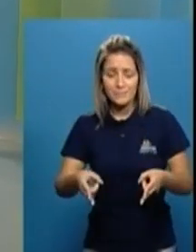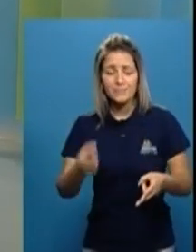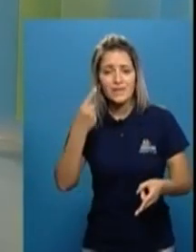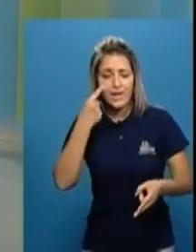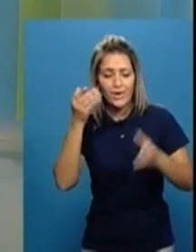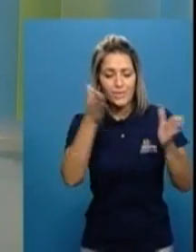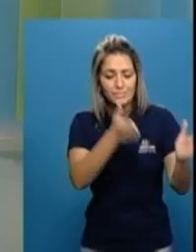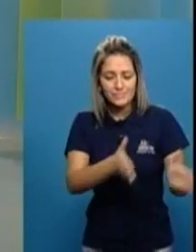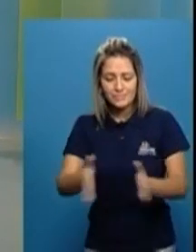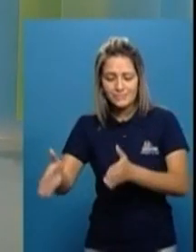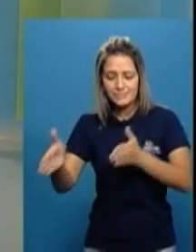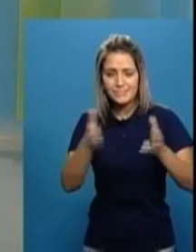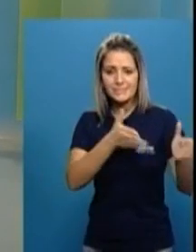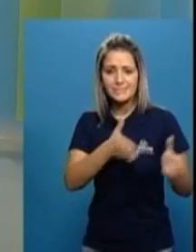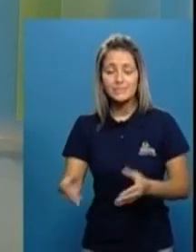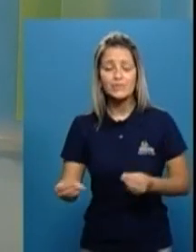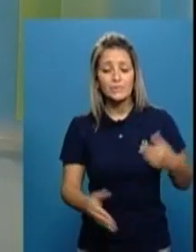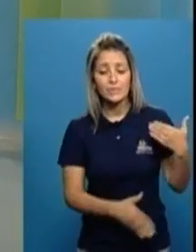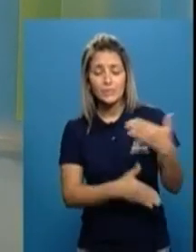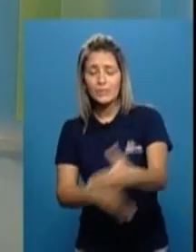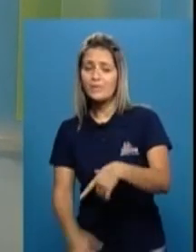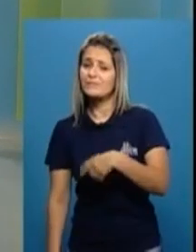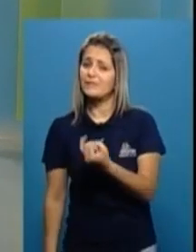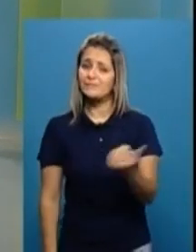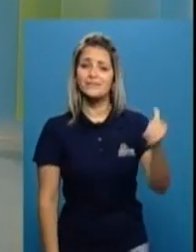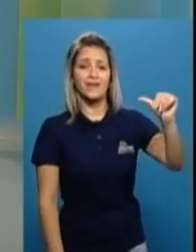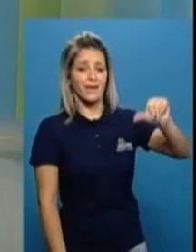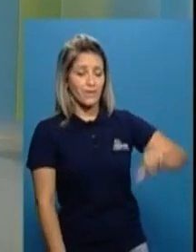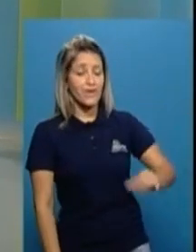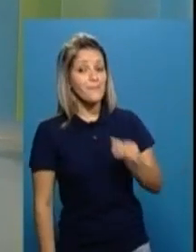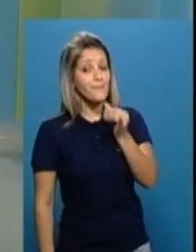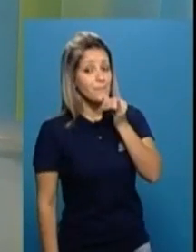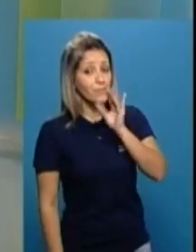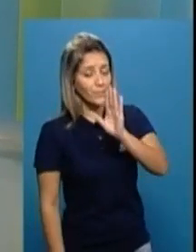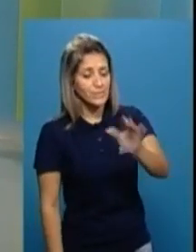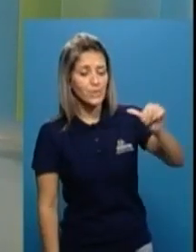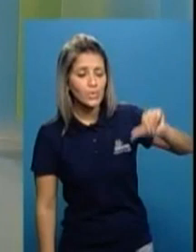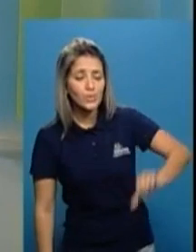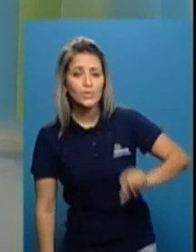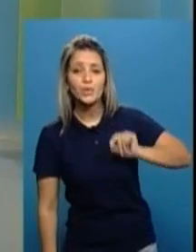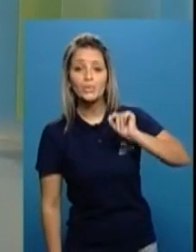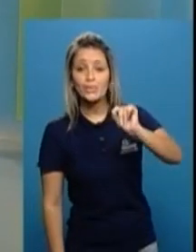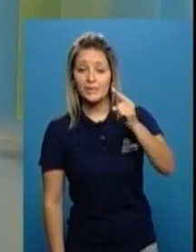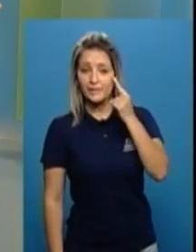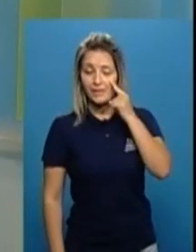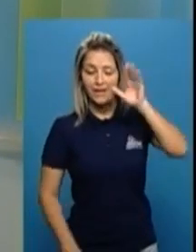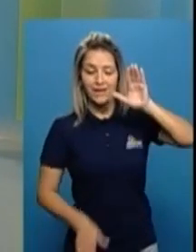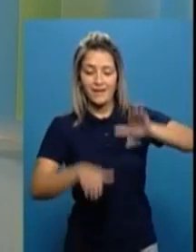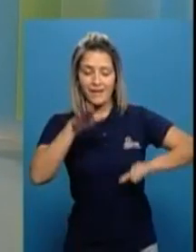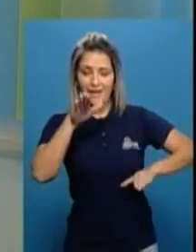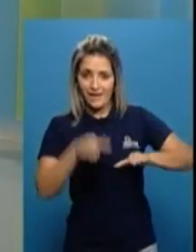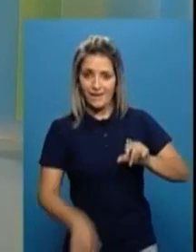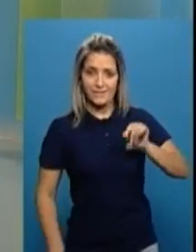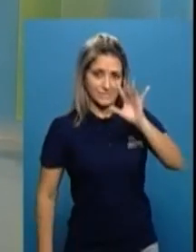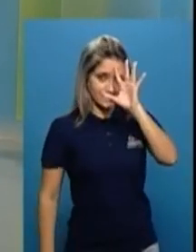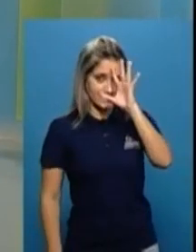processo também apresenta aí algumas desvantagens. Entre elas, nós podemos dizer que, muitas vezes,